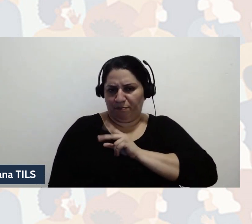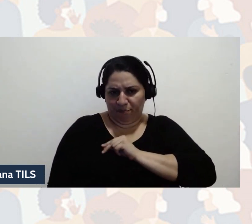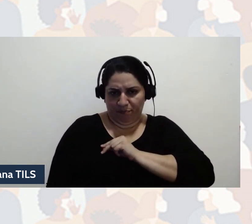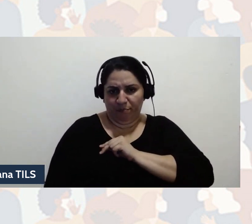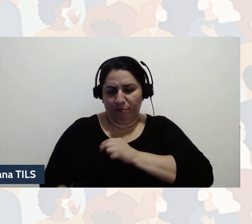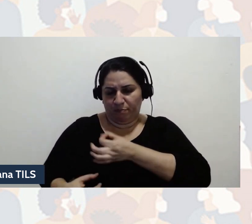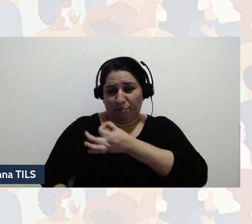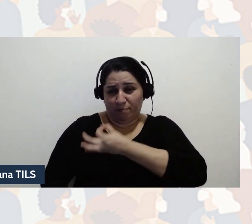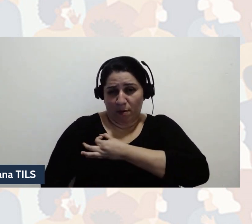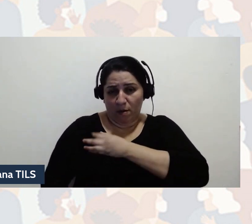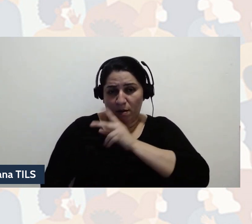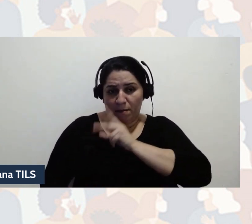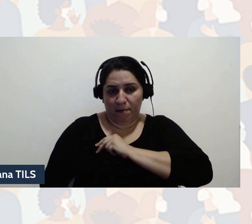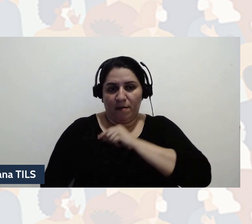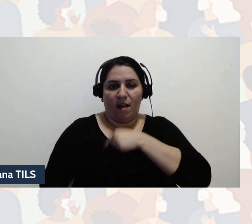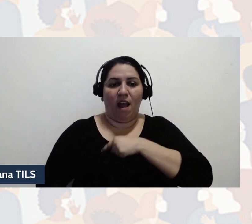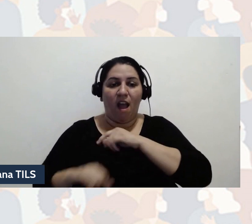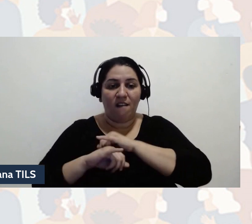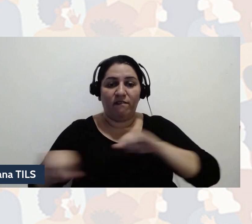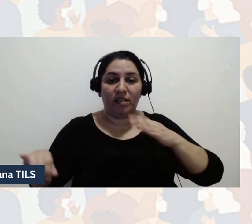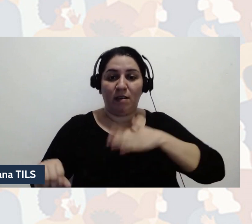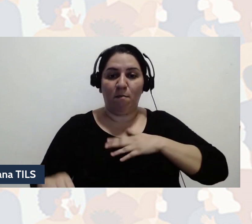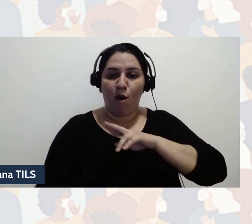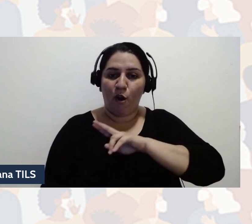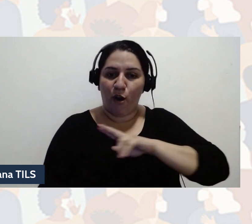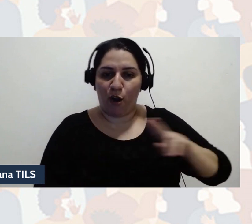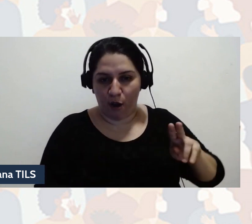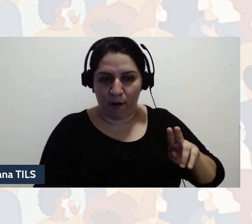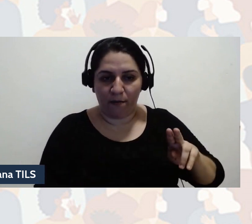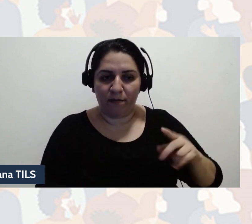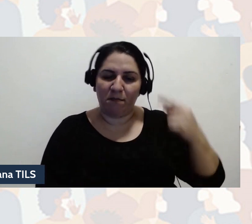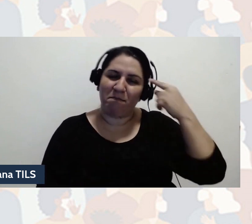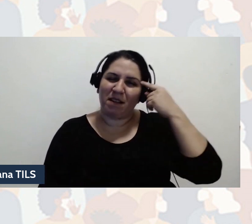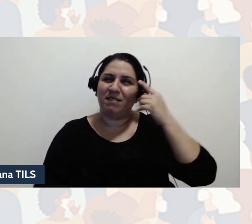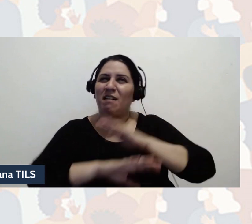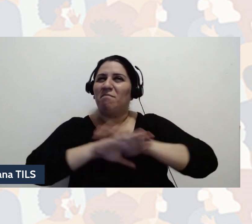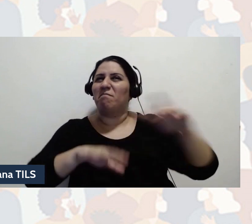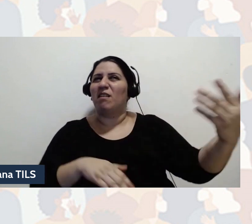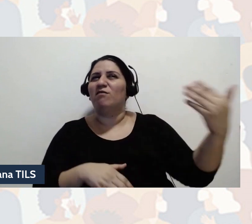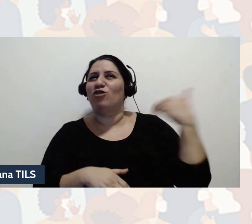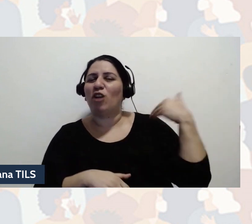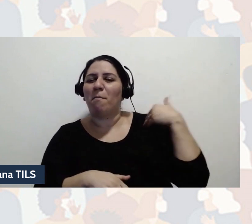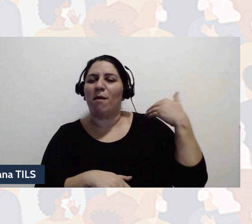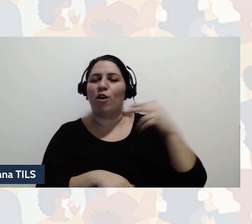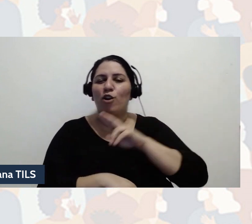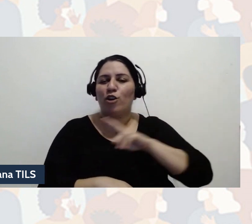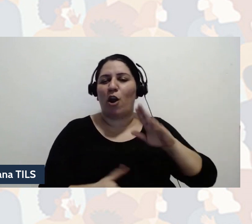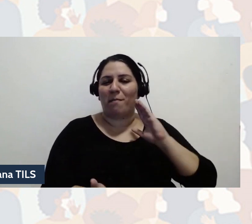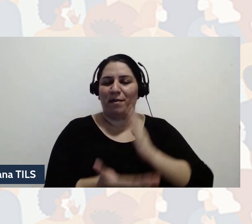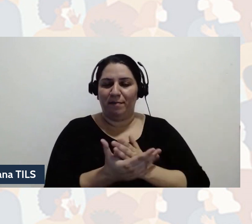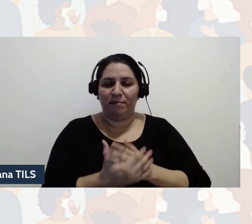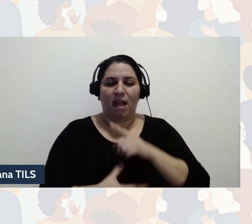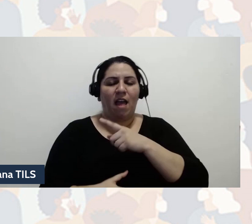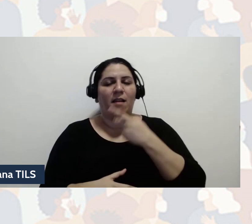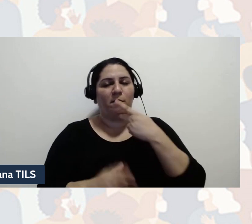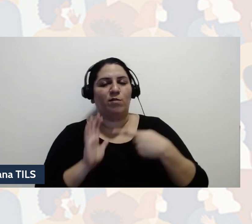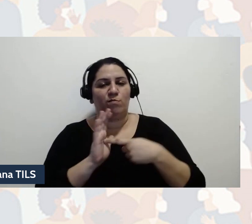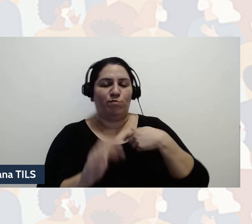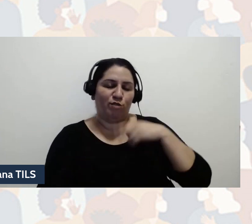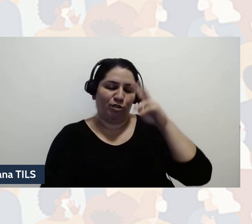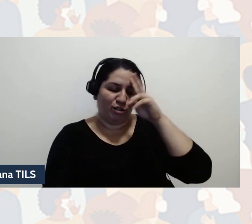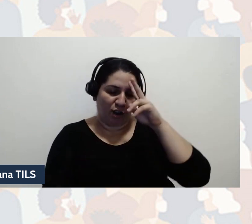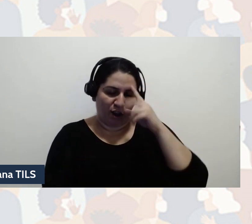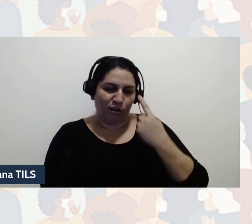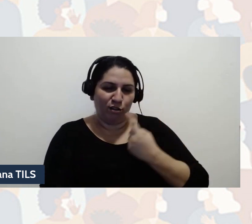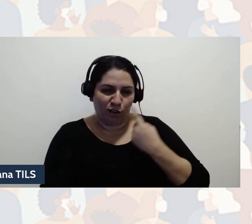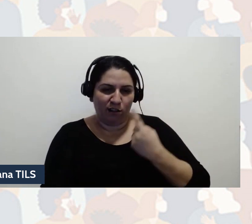trigo para poder comunicar o seu nome, crente que nunca o ouvirá de novo. Ela começa a história sozinha e desesperada,